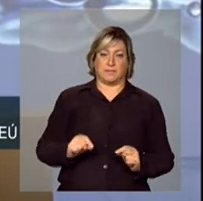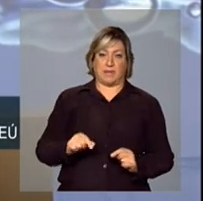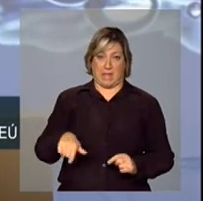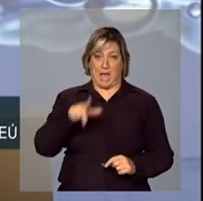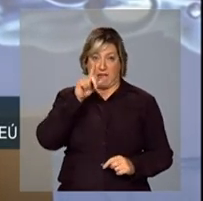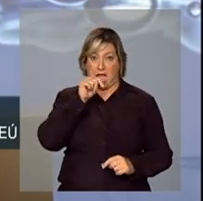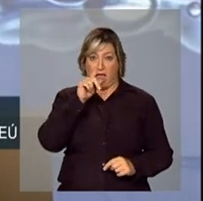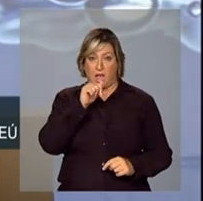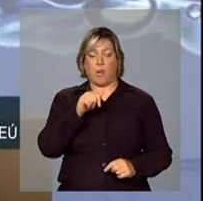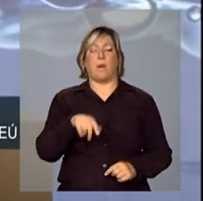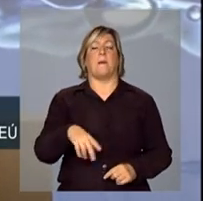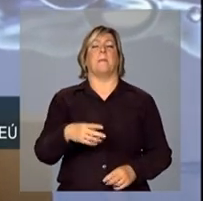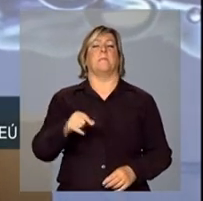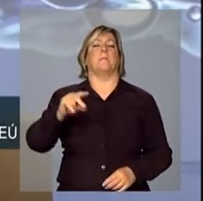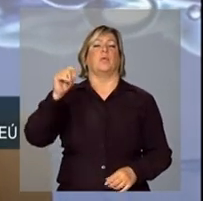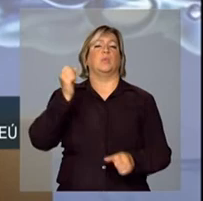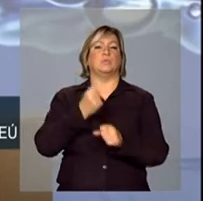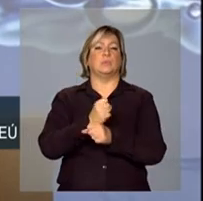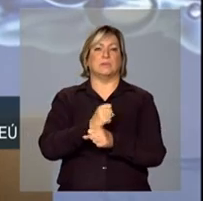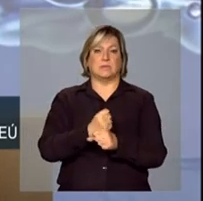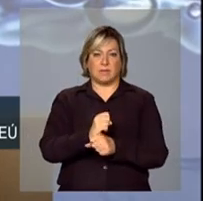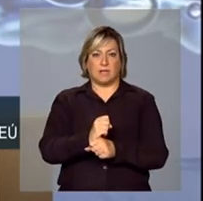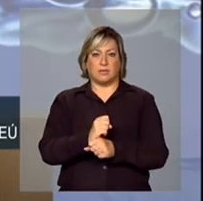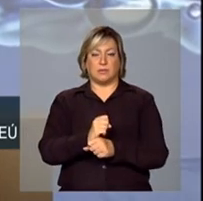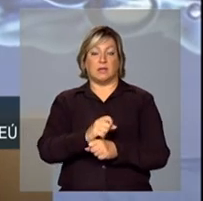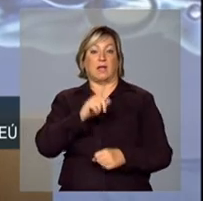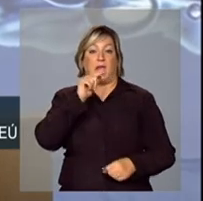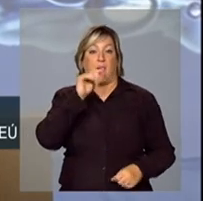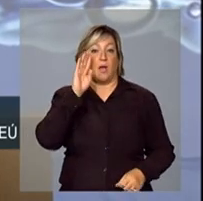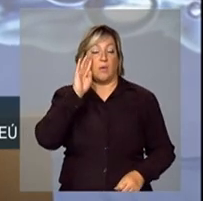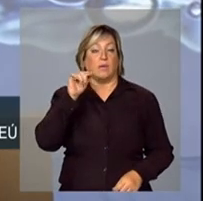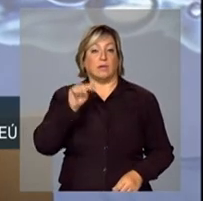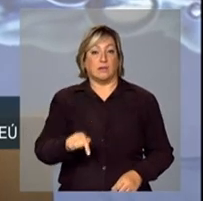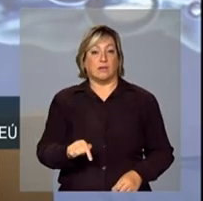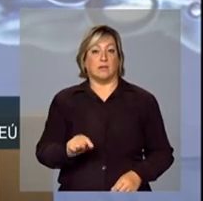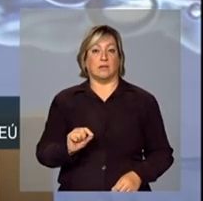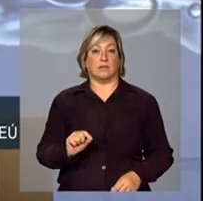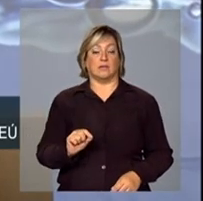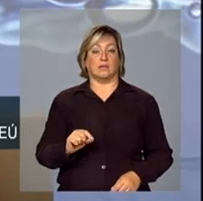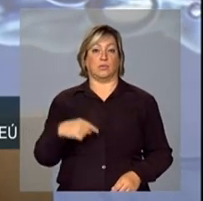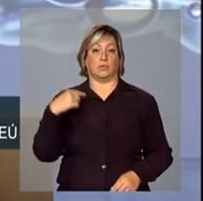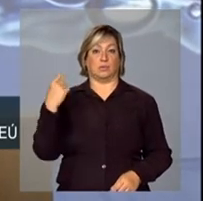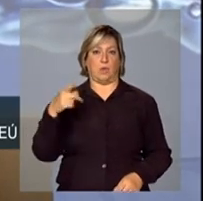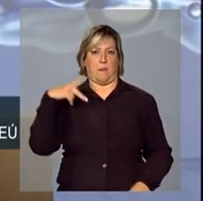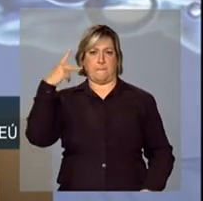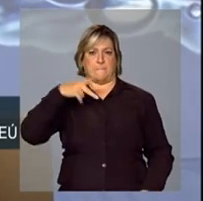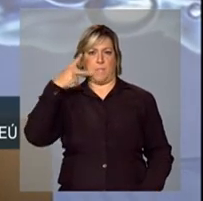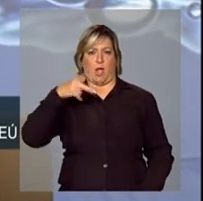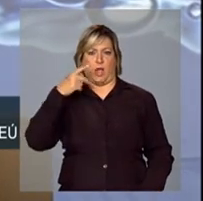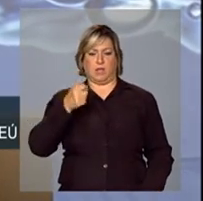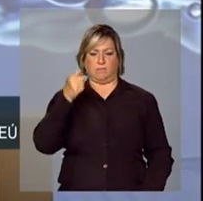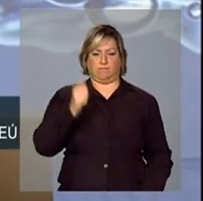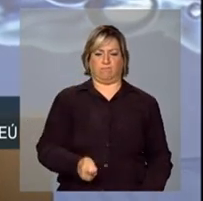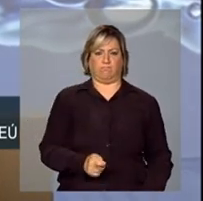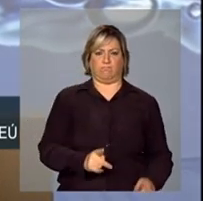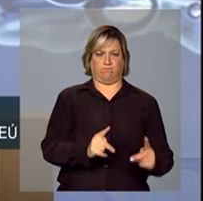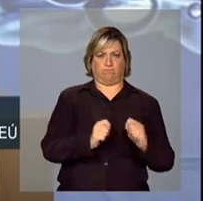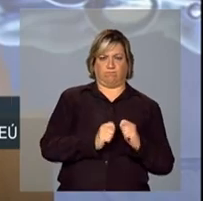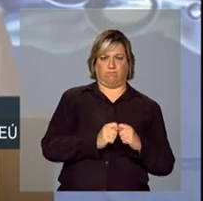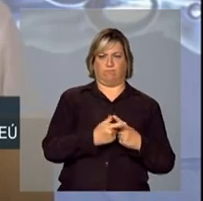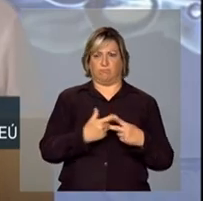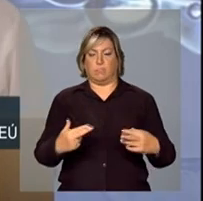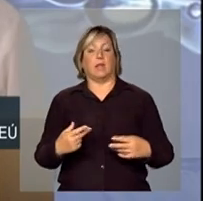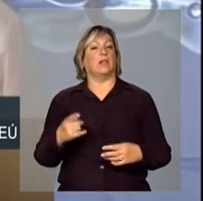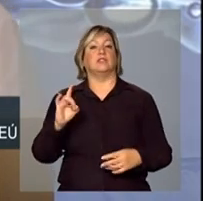água foi muitos anos, a água foi instrumento de dominação política para eleger